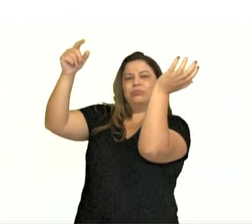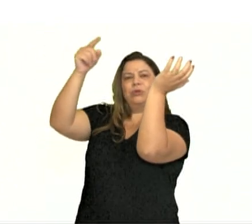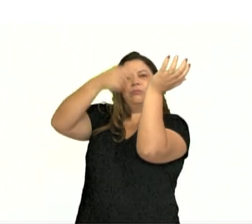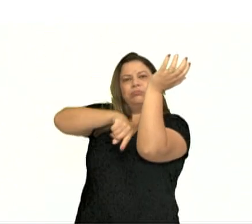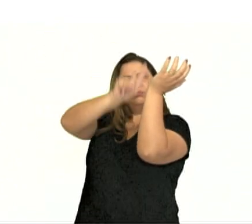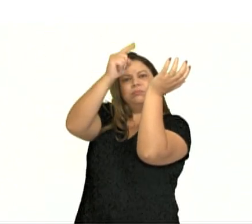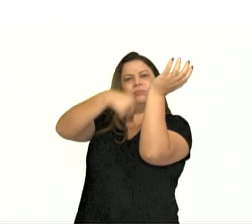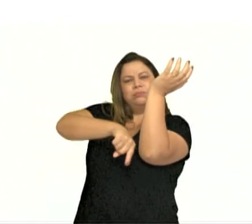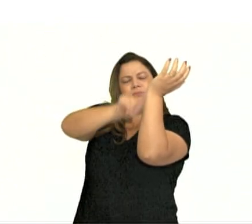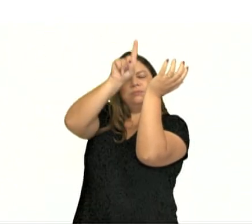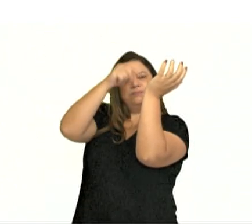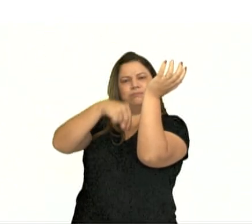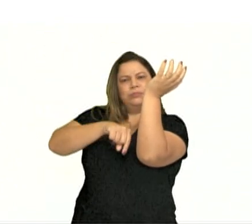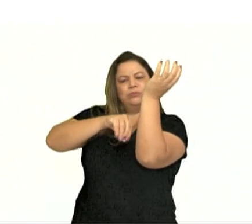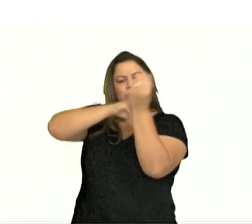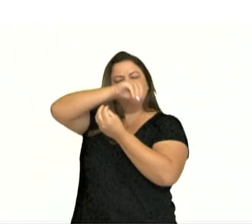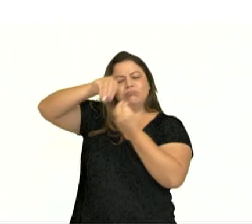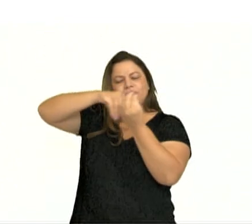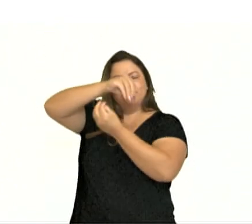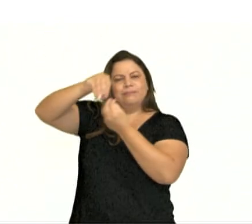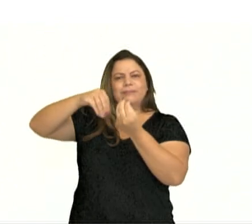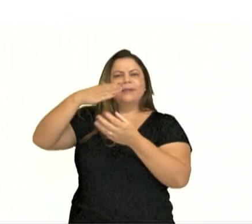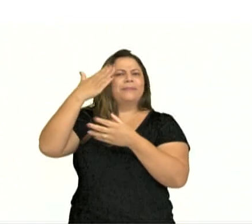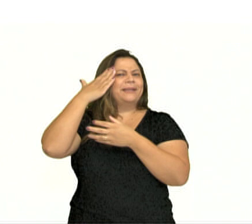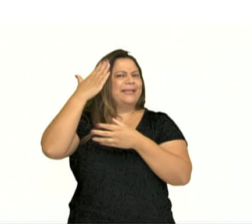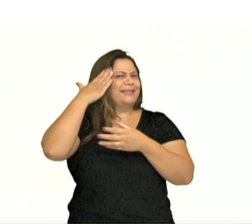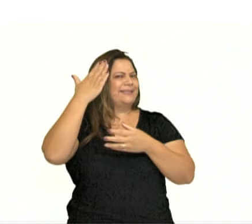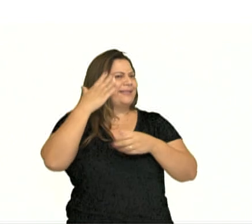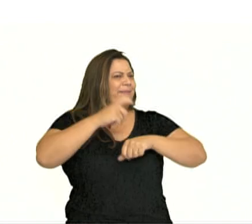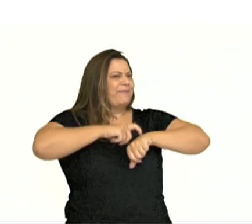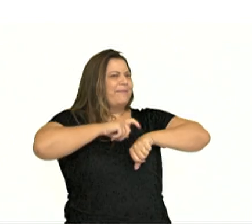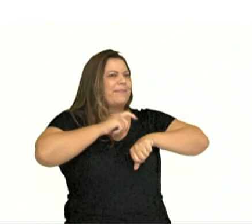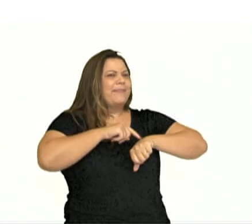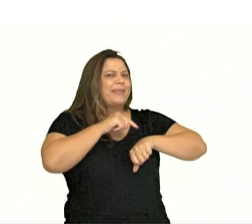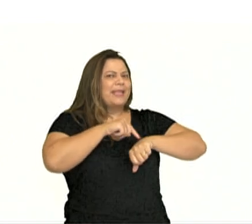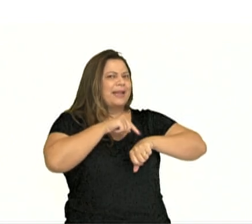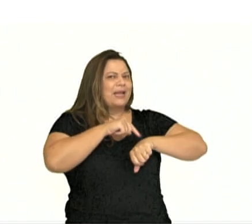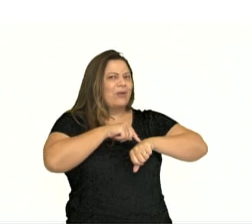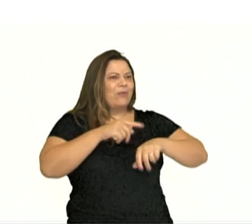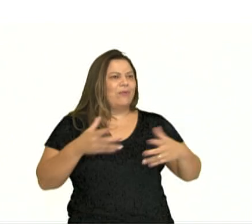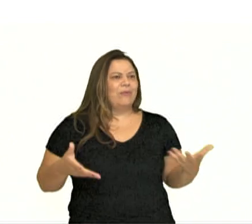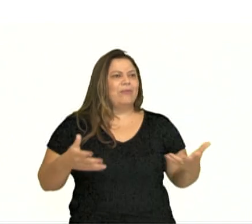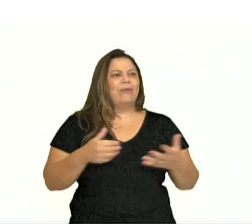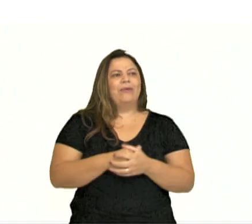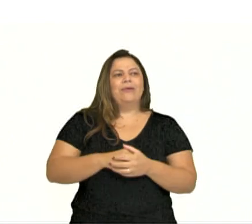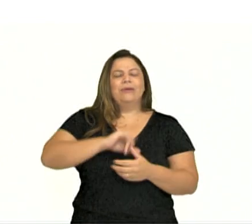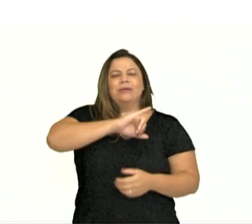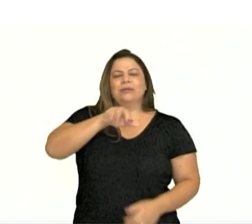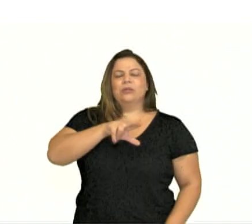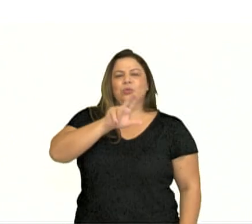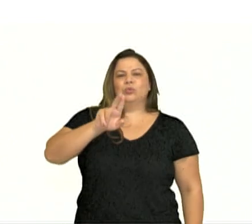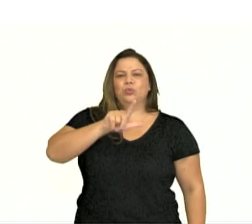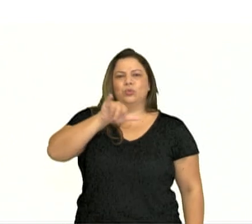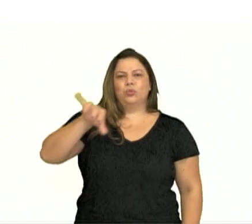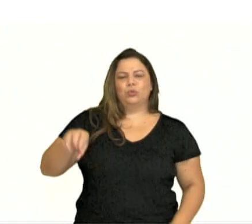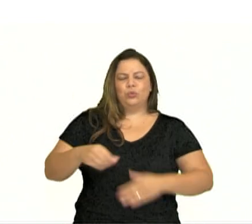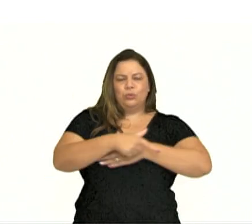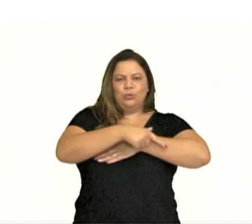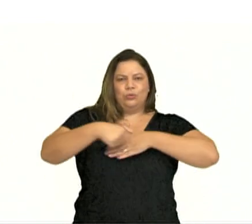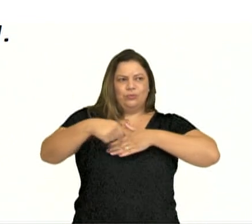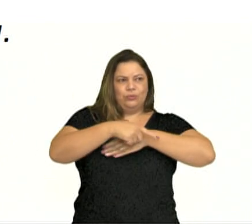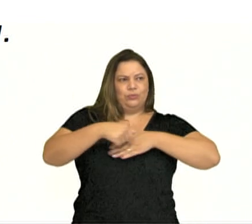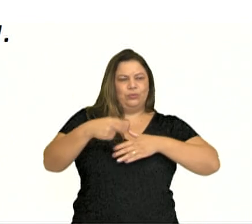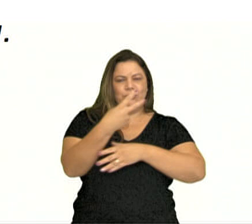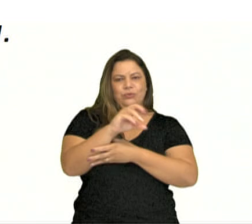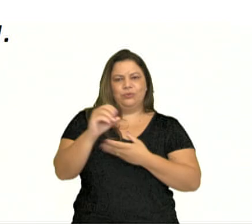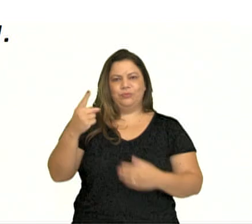Olha que interessante a manchete dessa reportagem. Foi escrita por Júlio Bernardes, 24 de agosto de